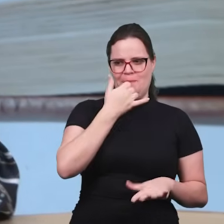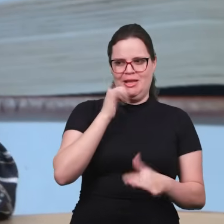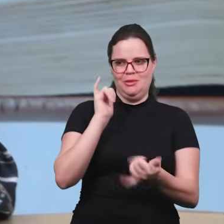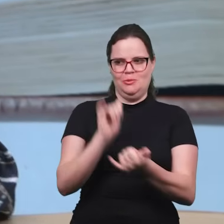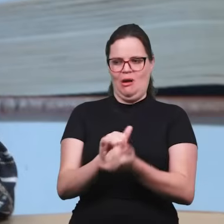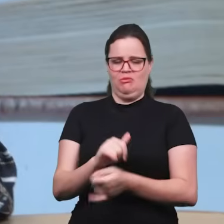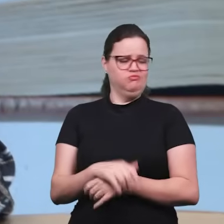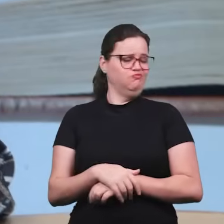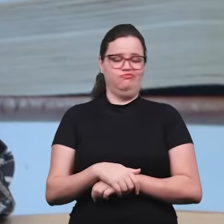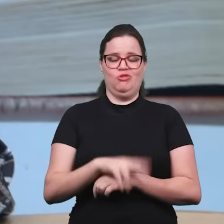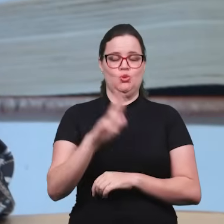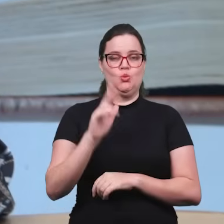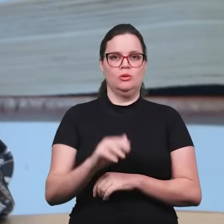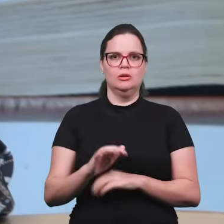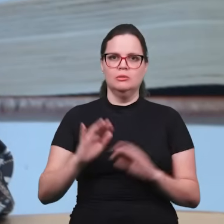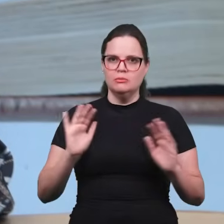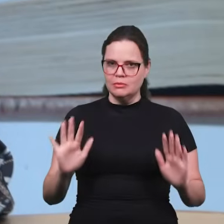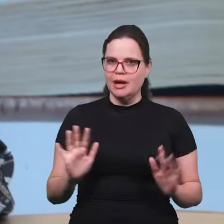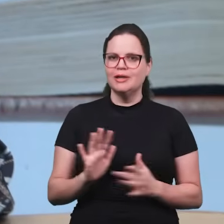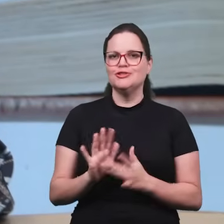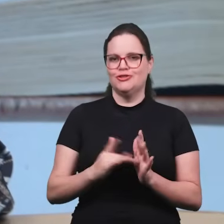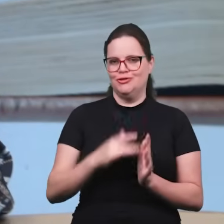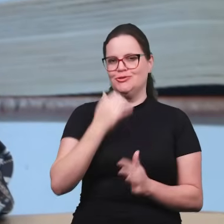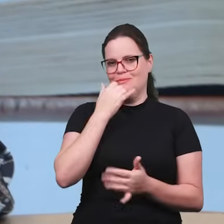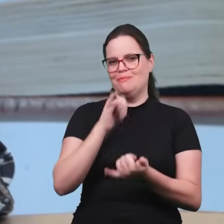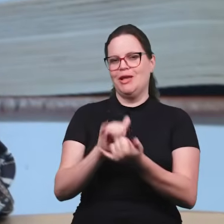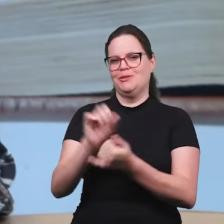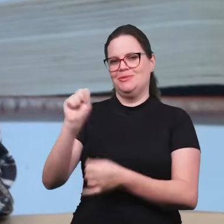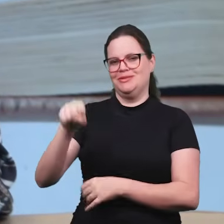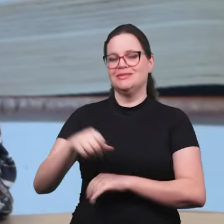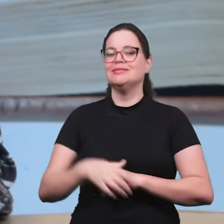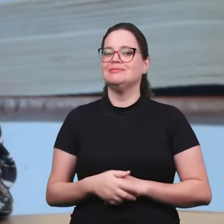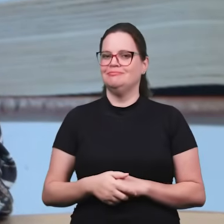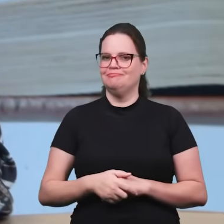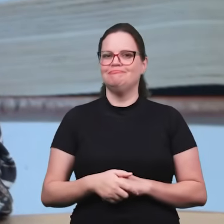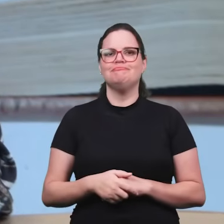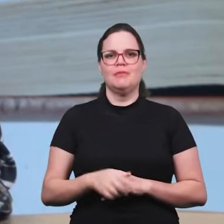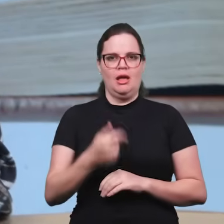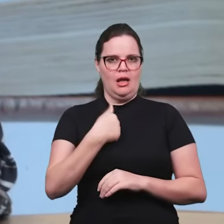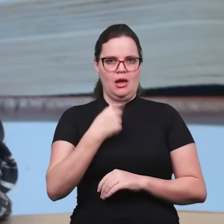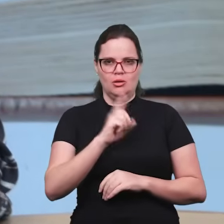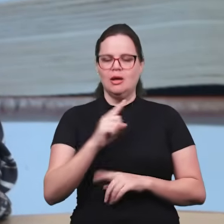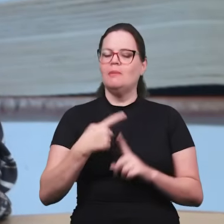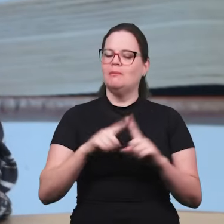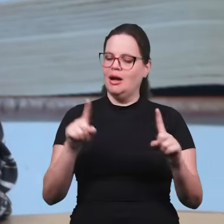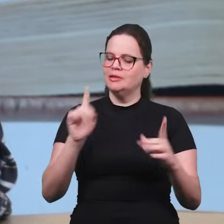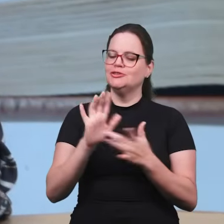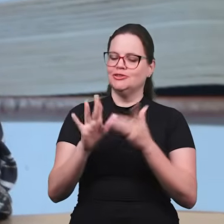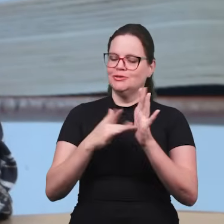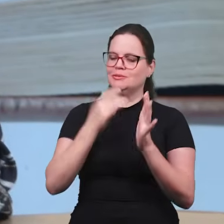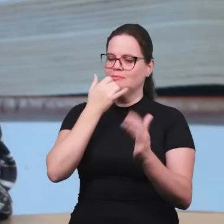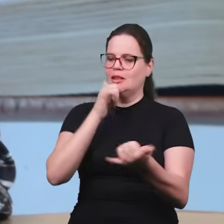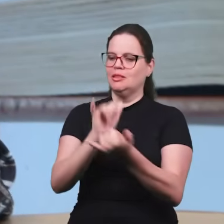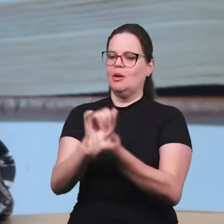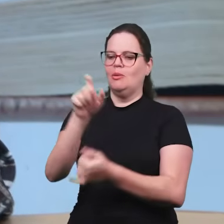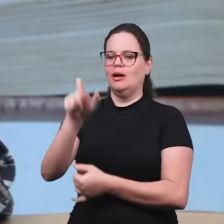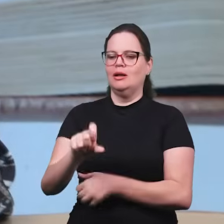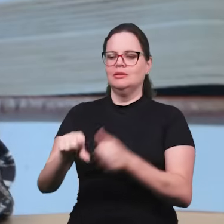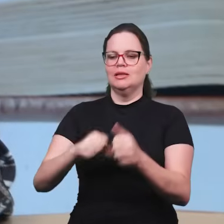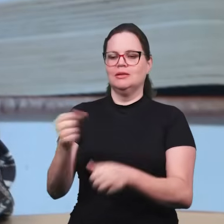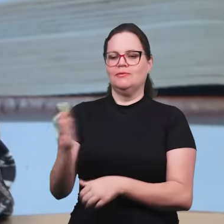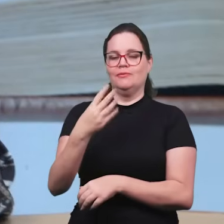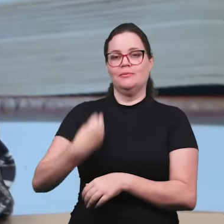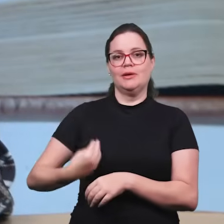perdoa. Ele está ali para resgatar, para transformar, para mudar completamente a situação. Porque se